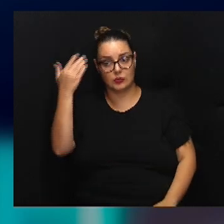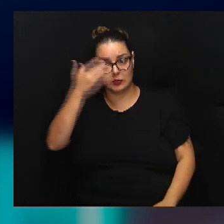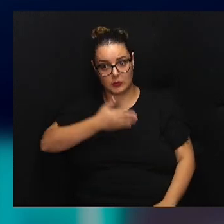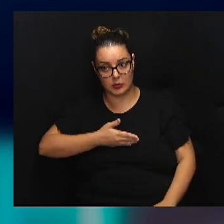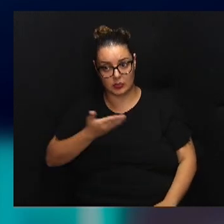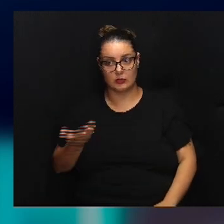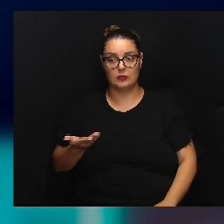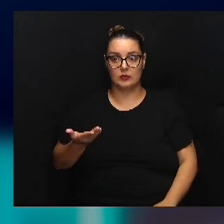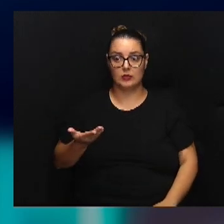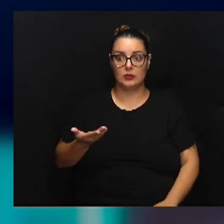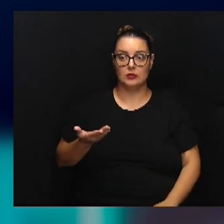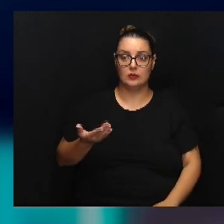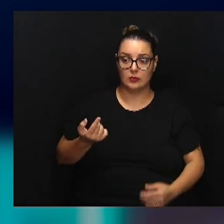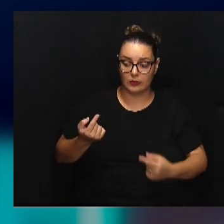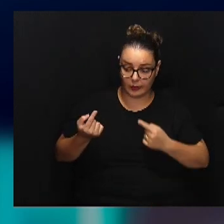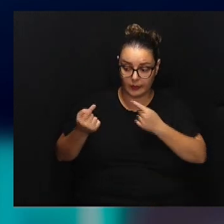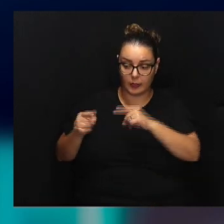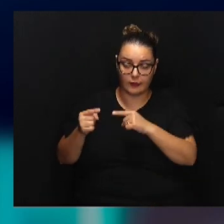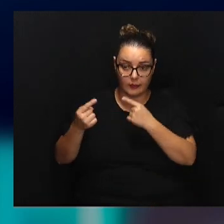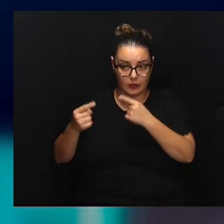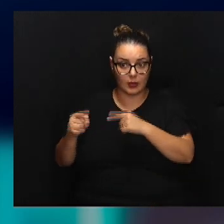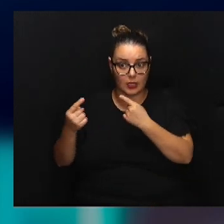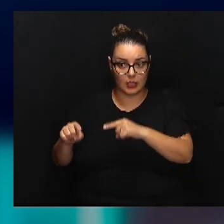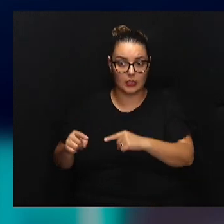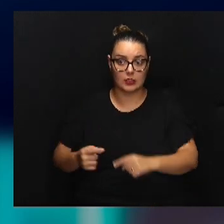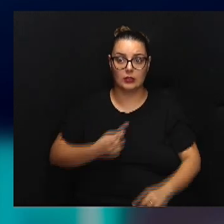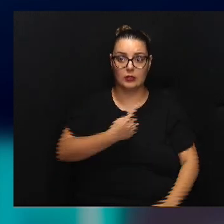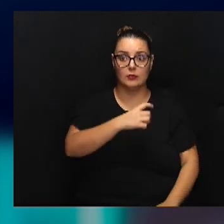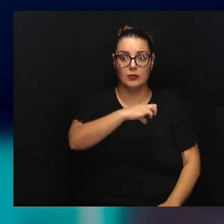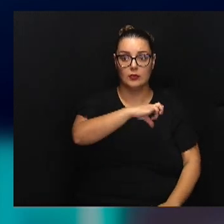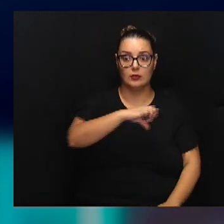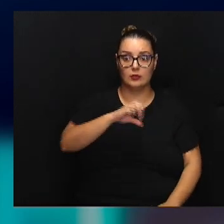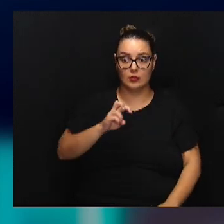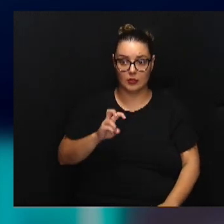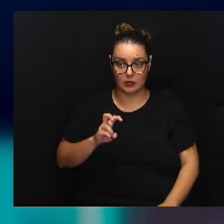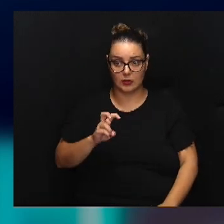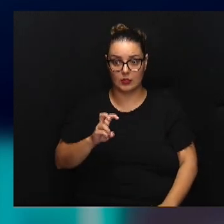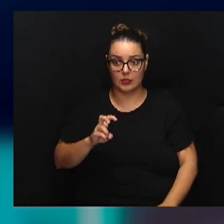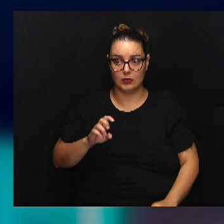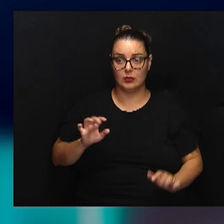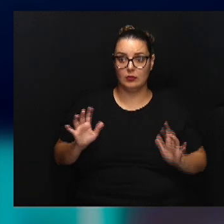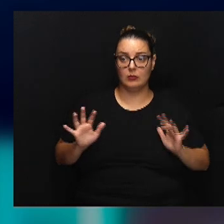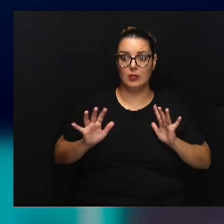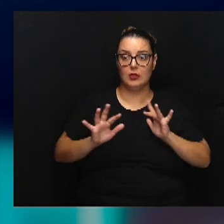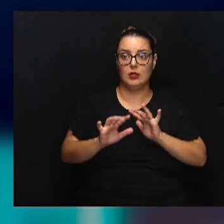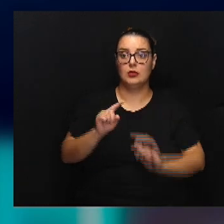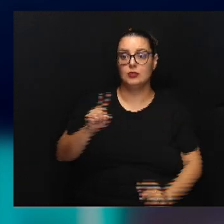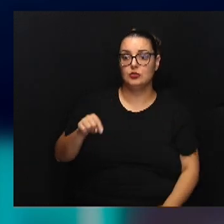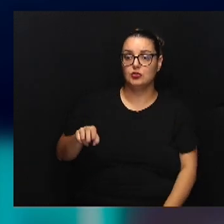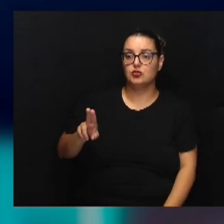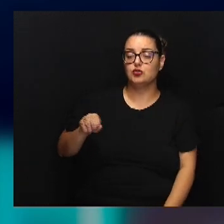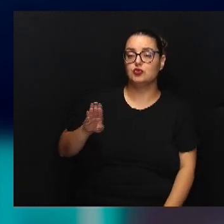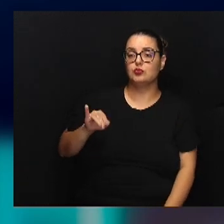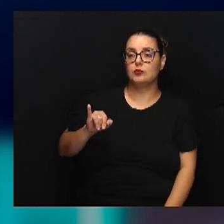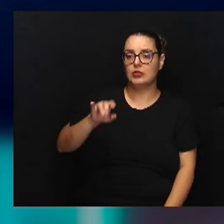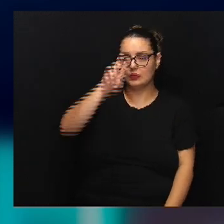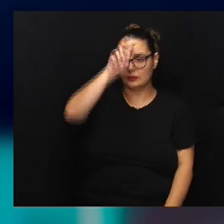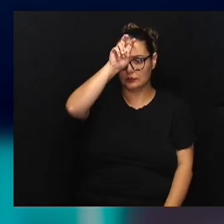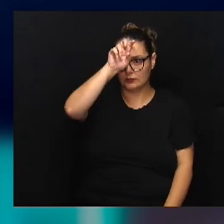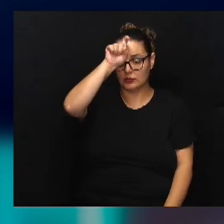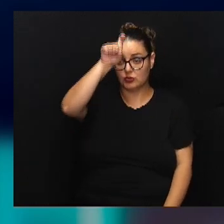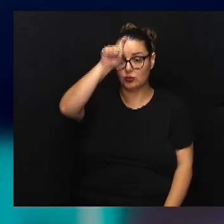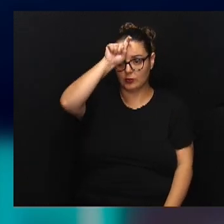foi muito provocada em 1995, com a Marcha Zumbi, né, que